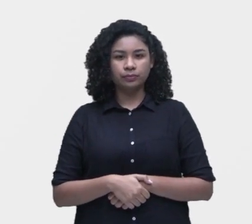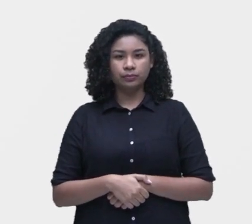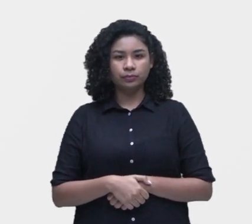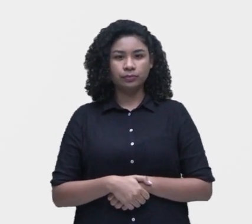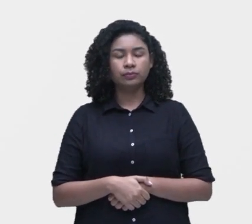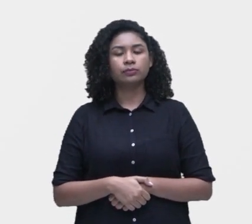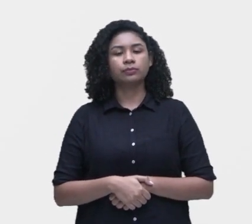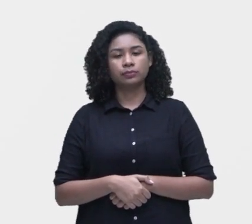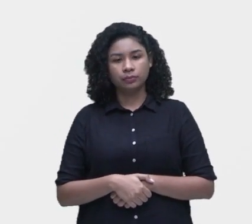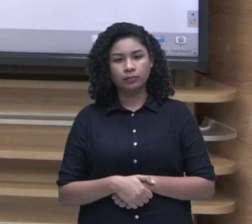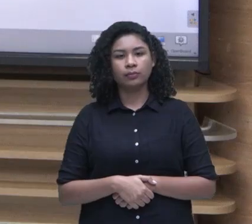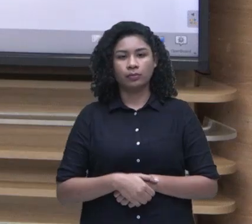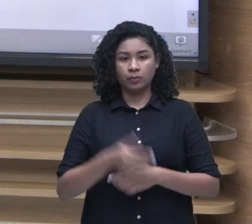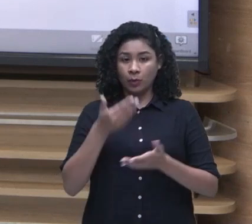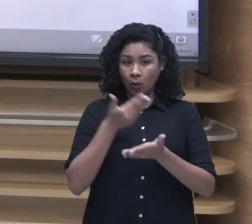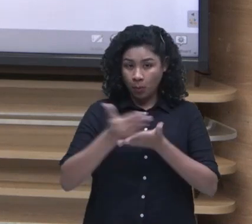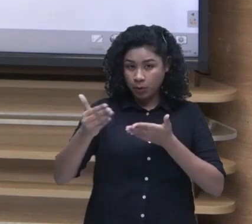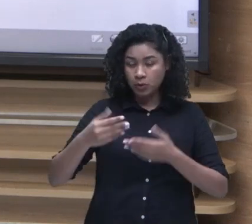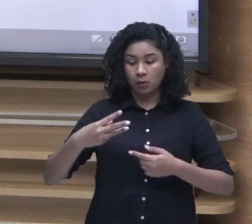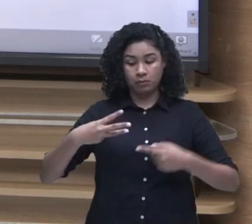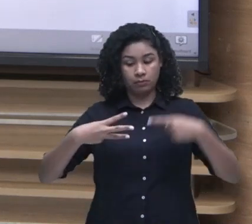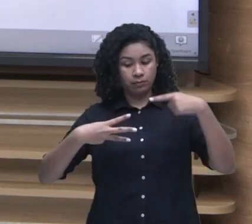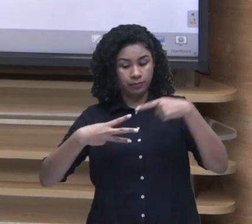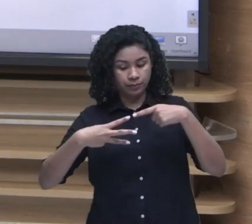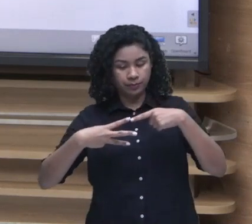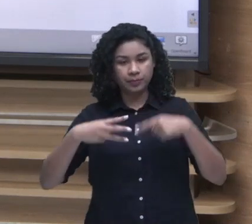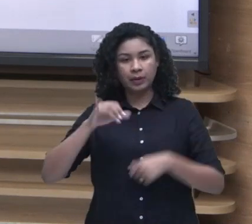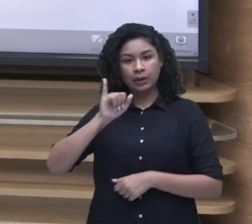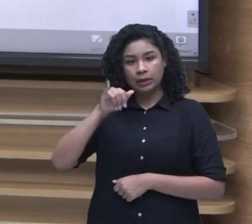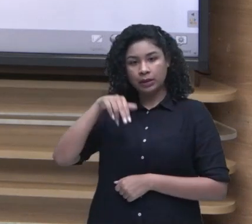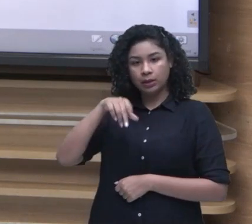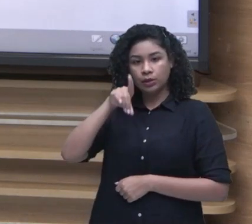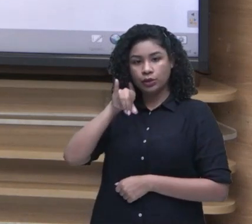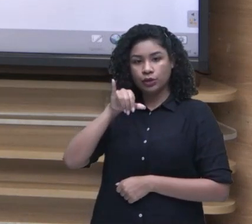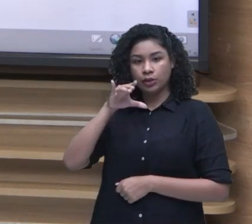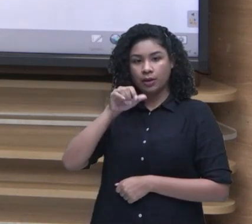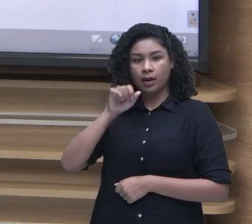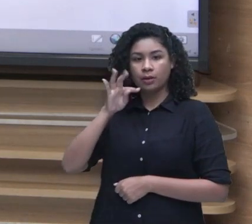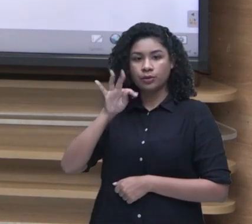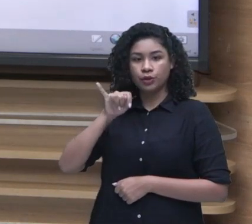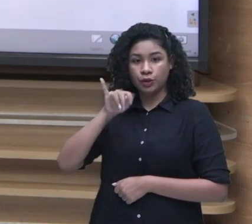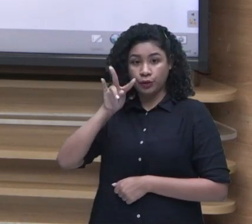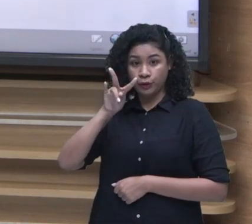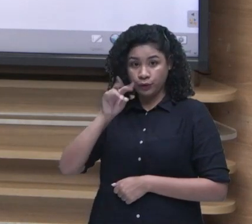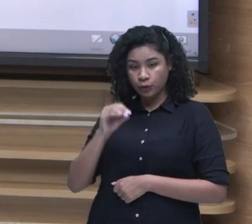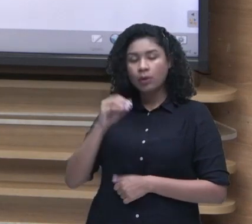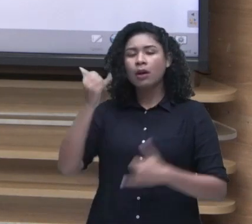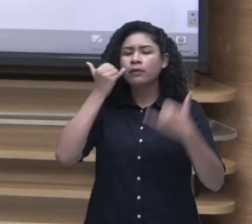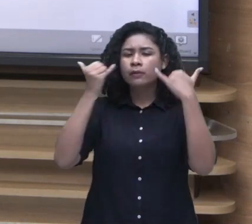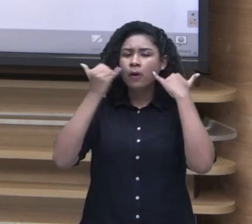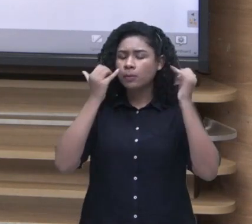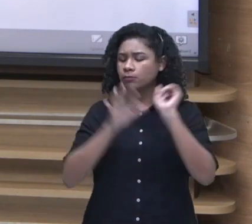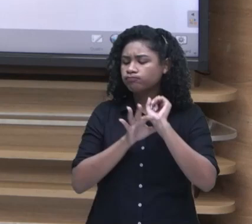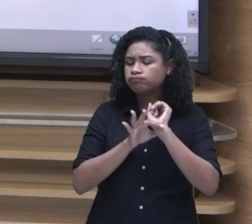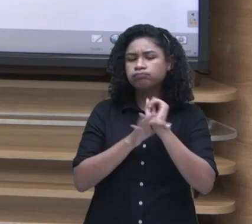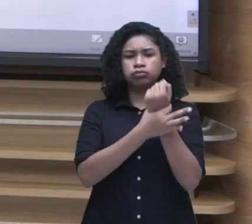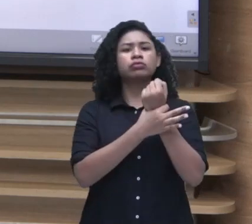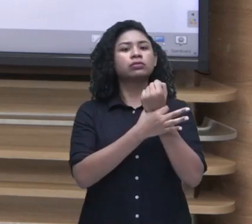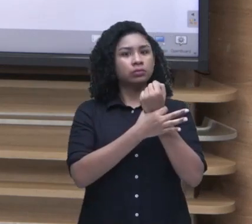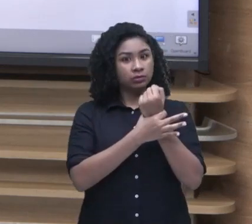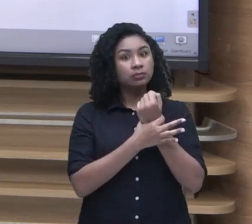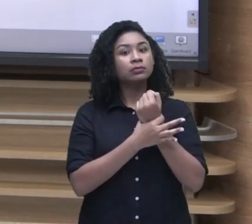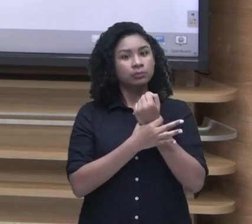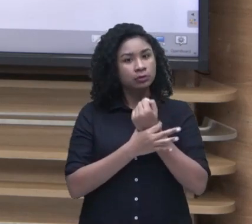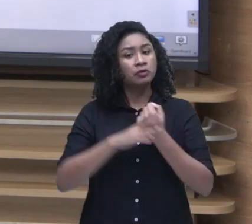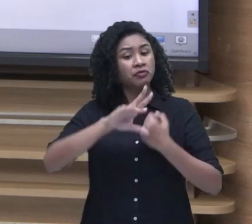modo indicativo, ele expressa uma certeza de tudo que irá acontecer, do